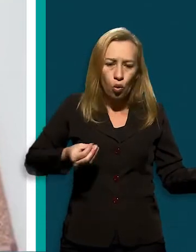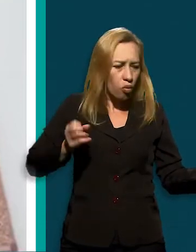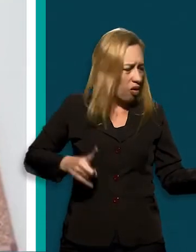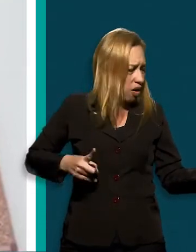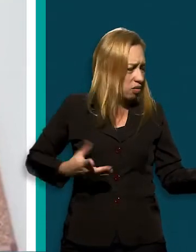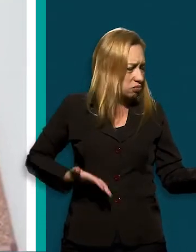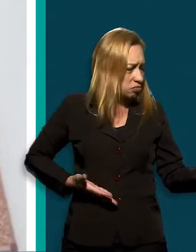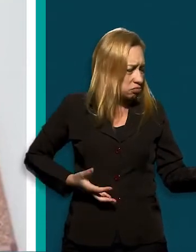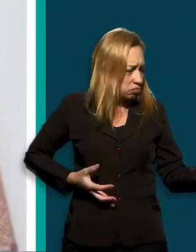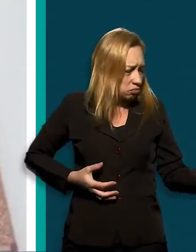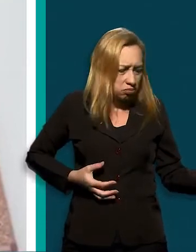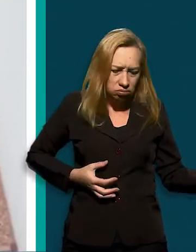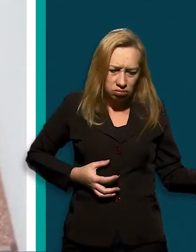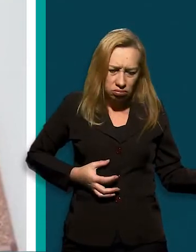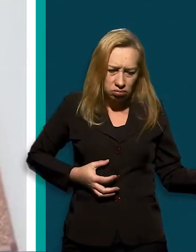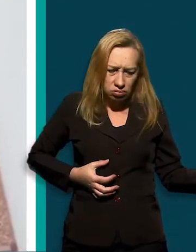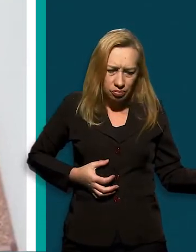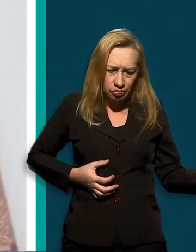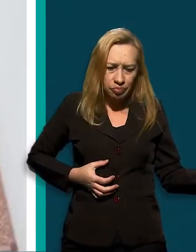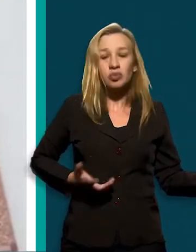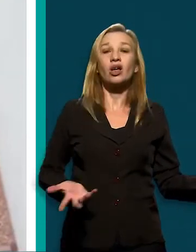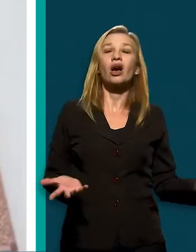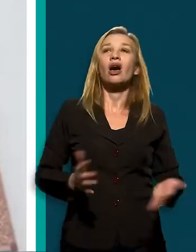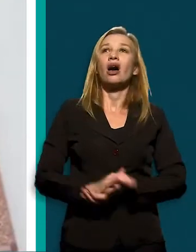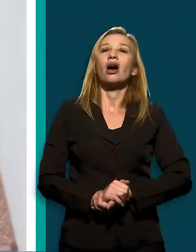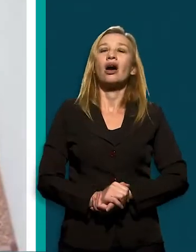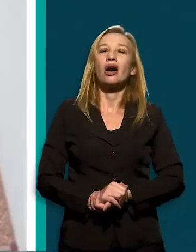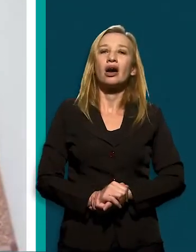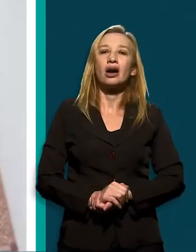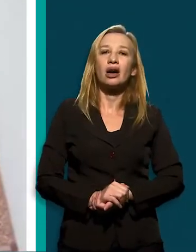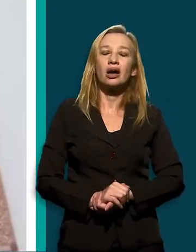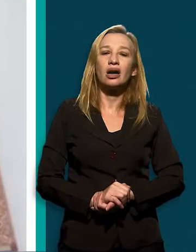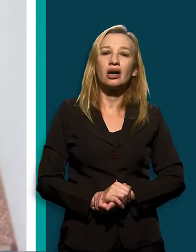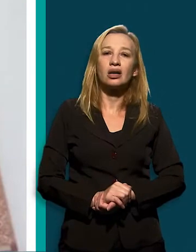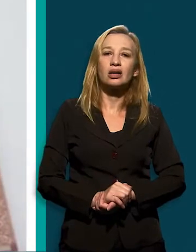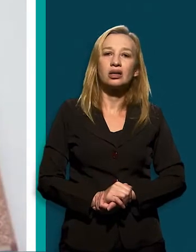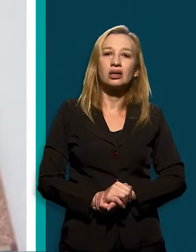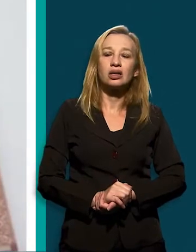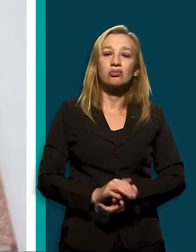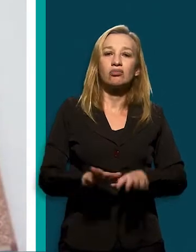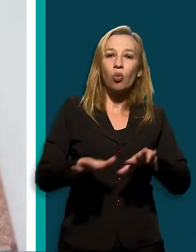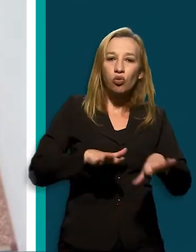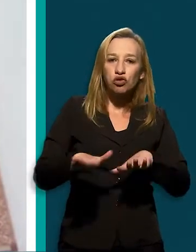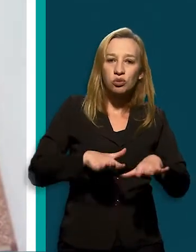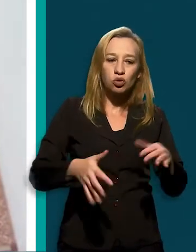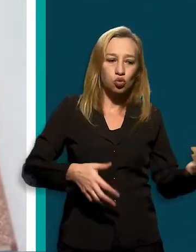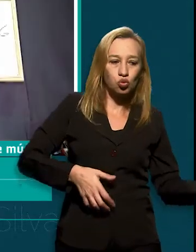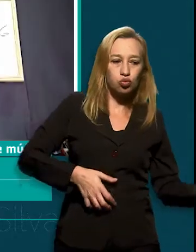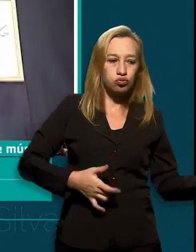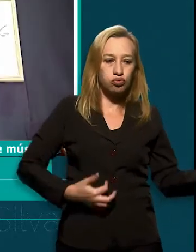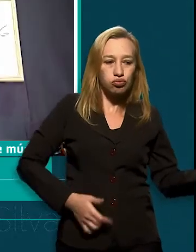de uma forma de combate, também é uma forma de meditação em movimento.